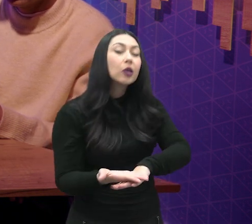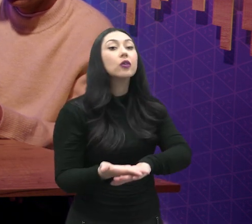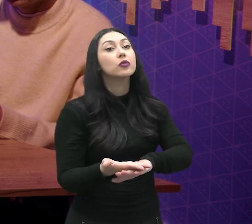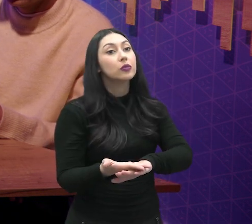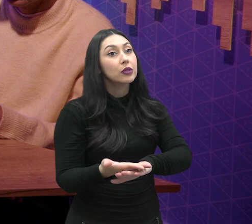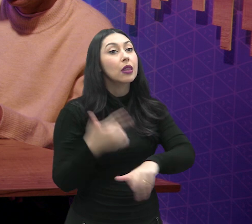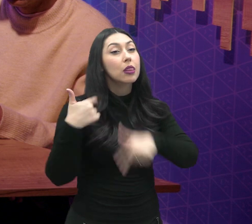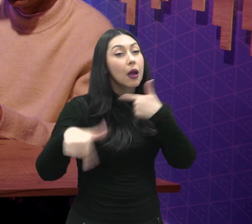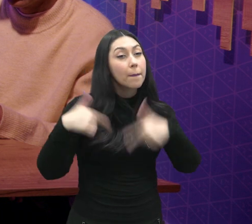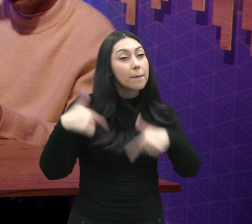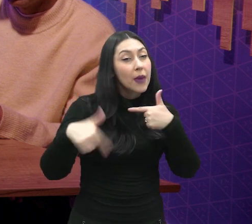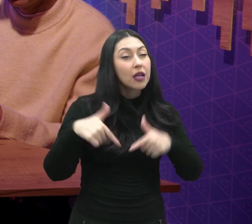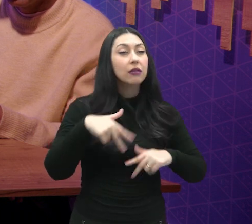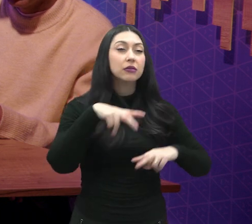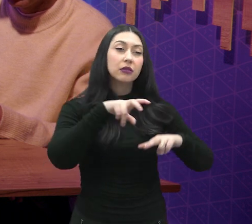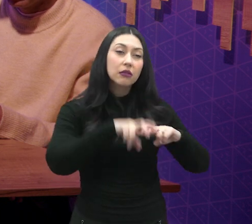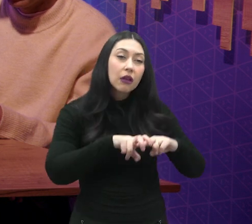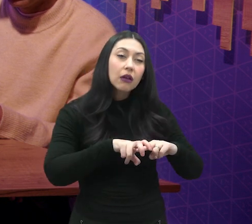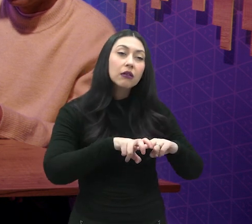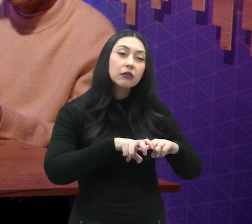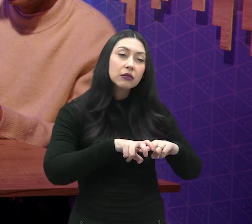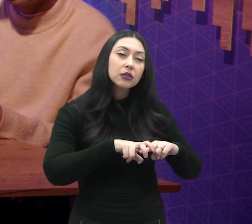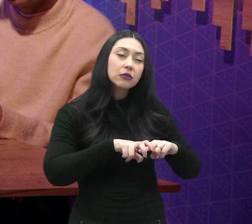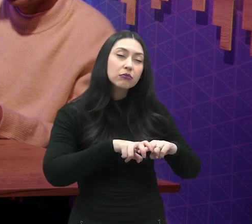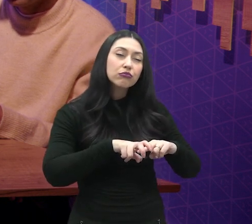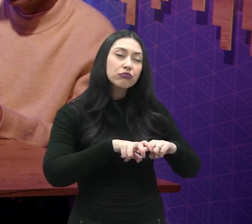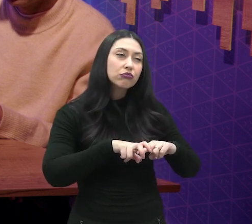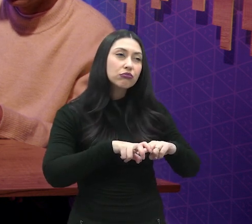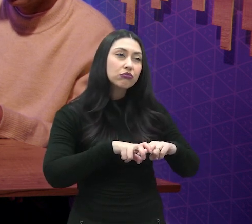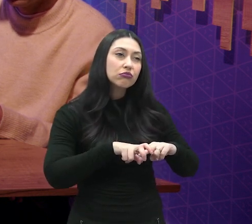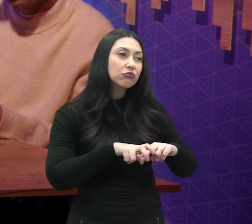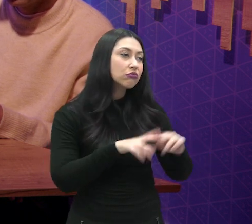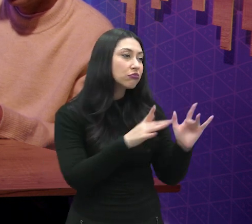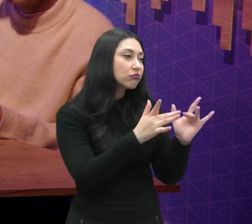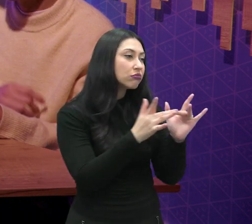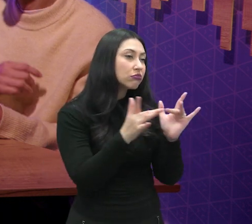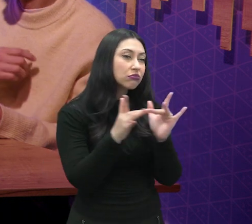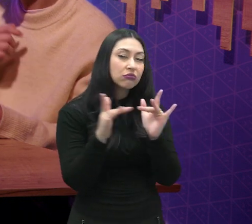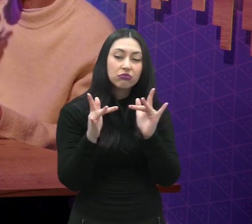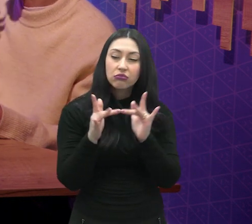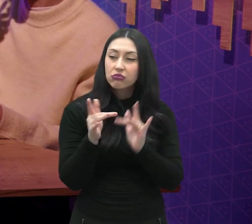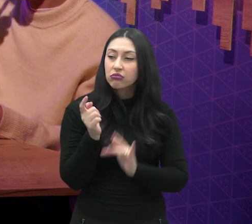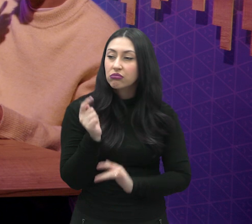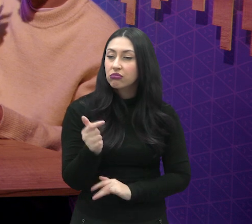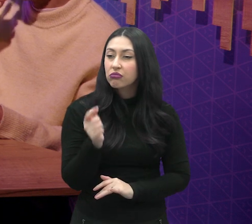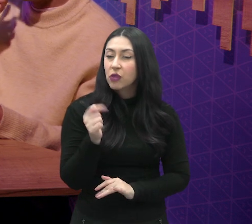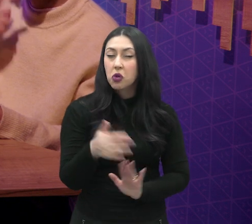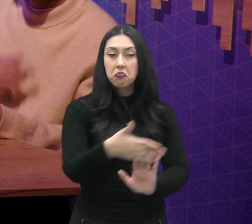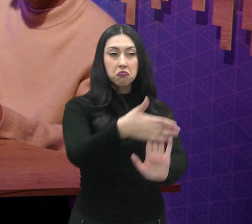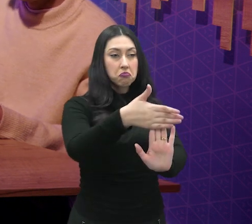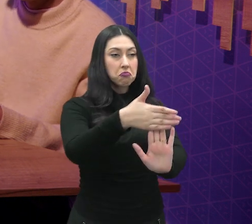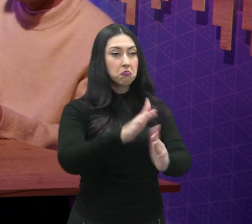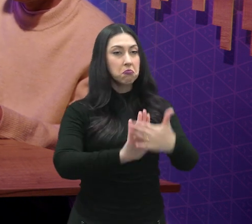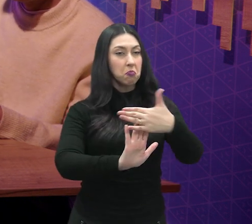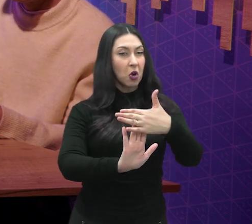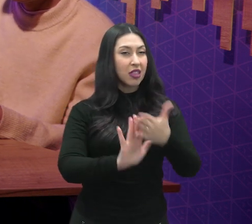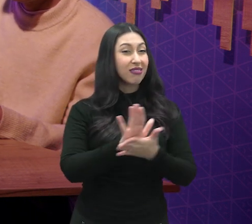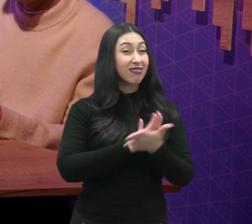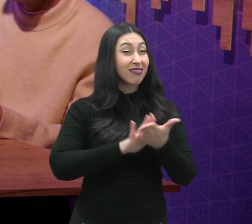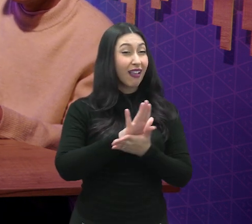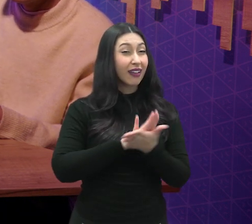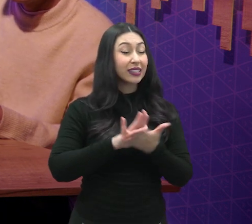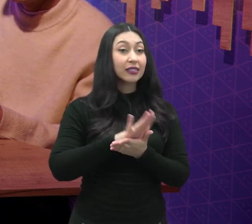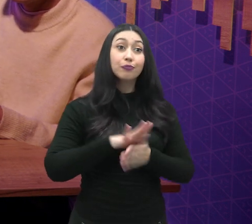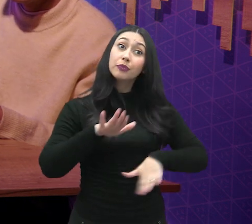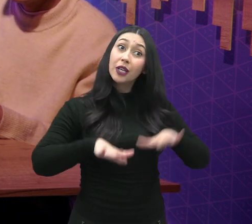dia em que você trabalhou muito sentado, por exemplo, sem ver ninguém, sem alongar,